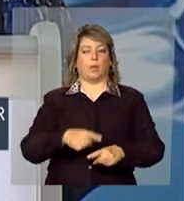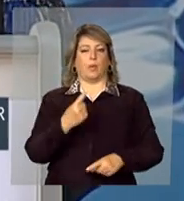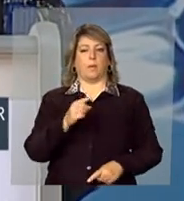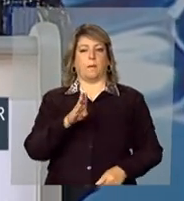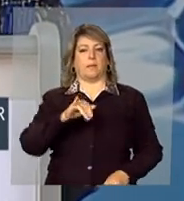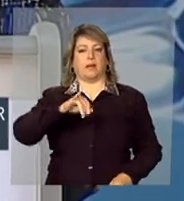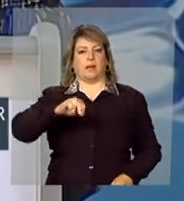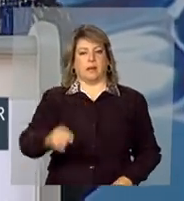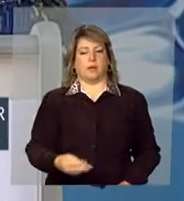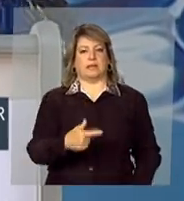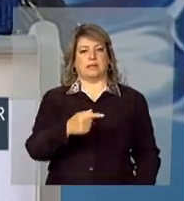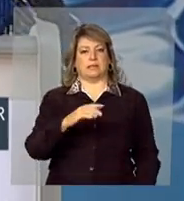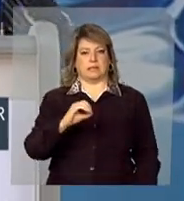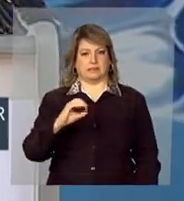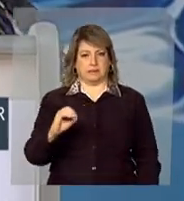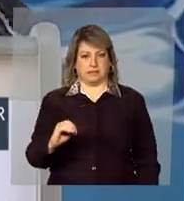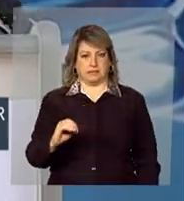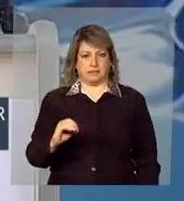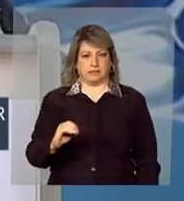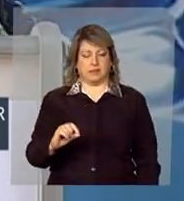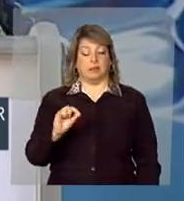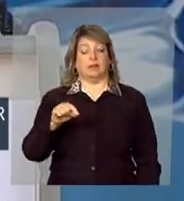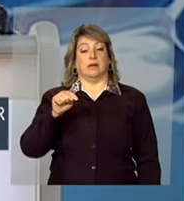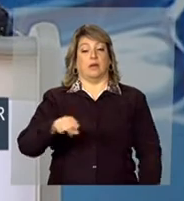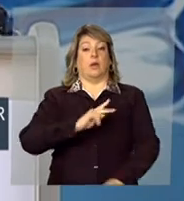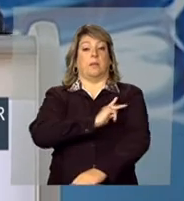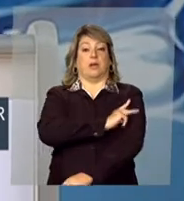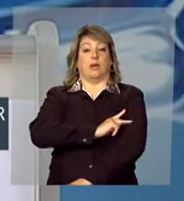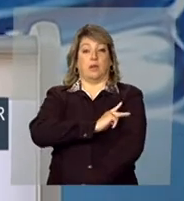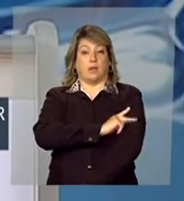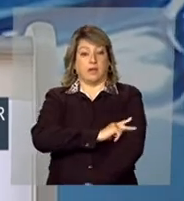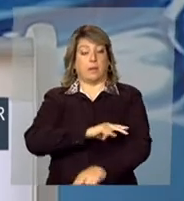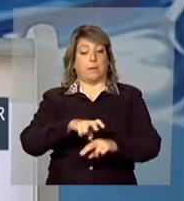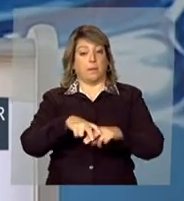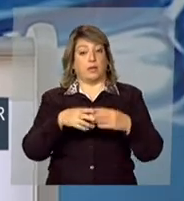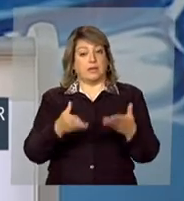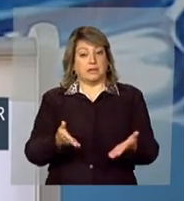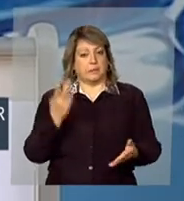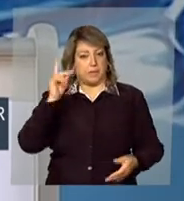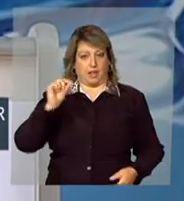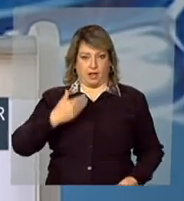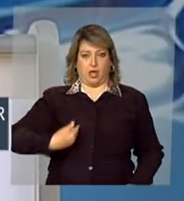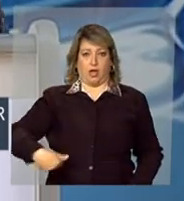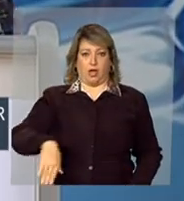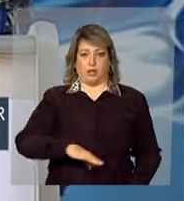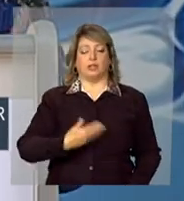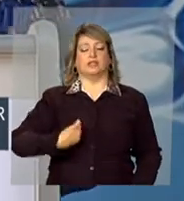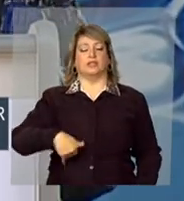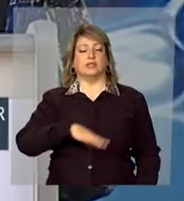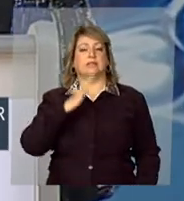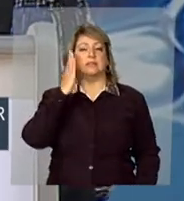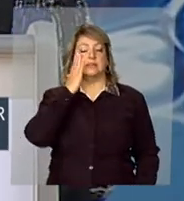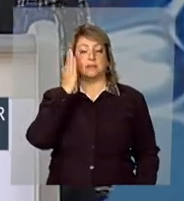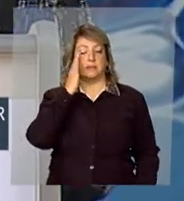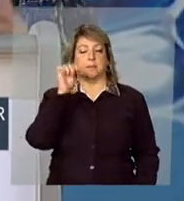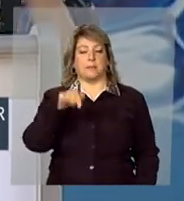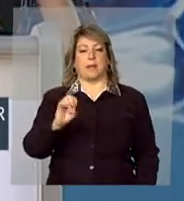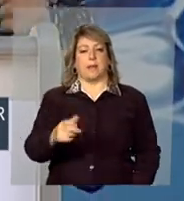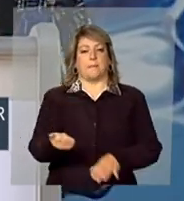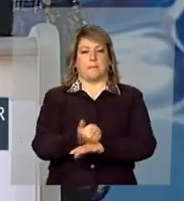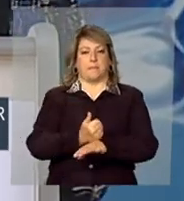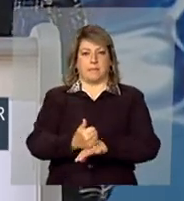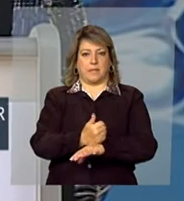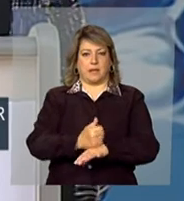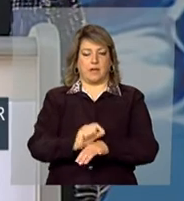e 700. E o Piauí, por isso, para nós sabemos que ele é melhor do que há